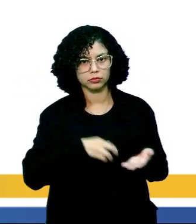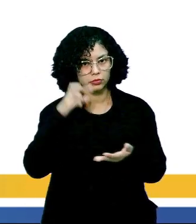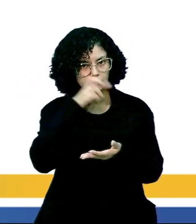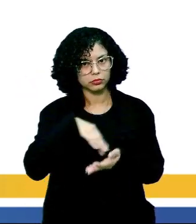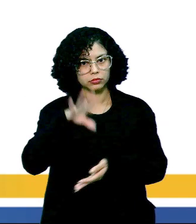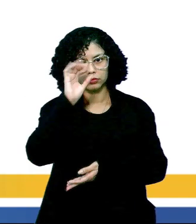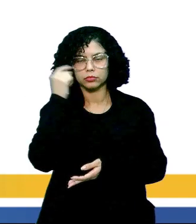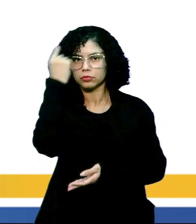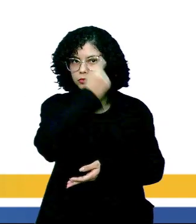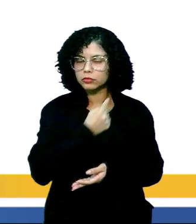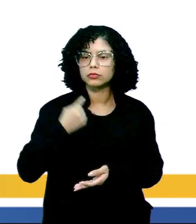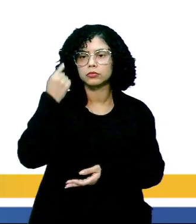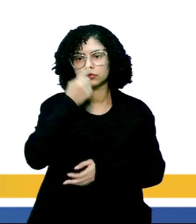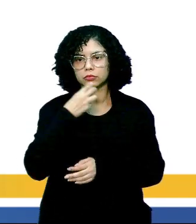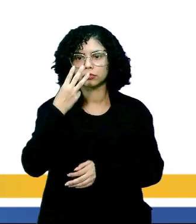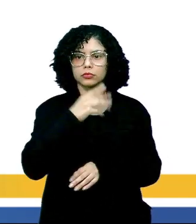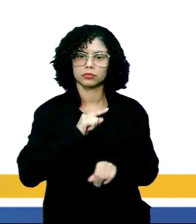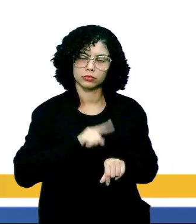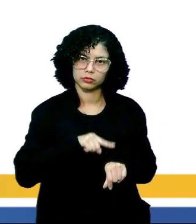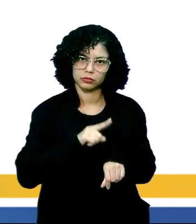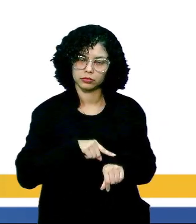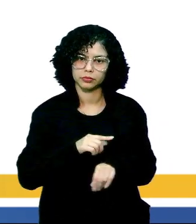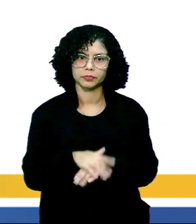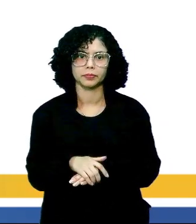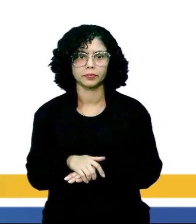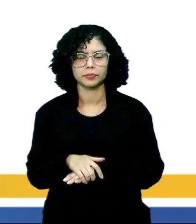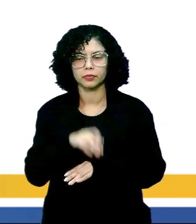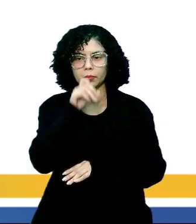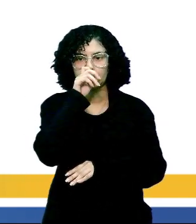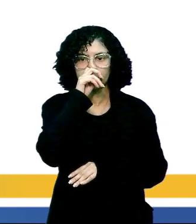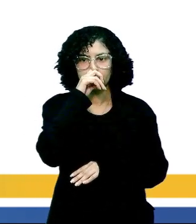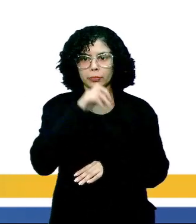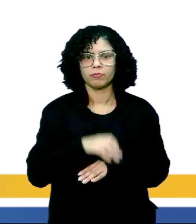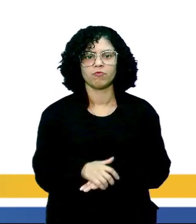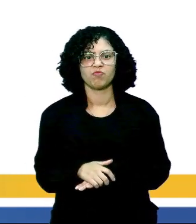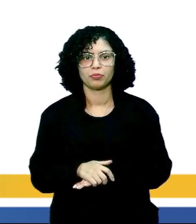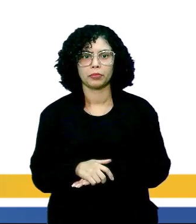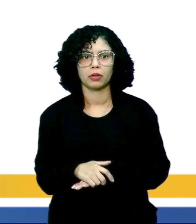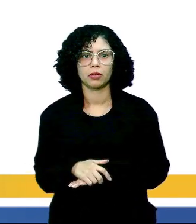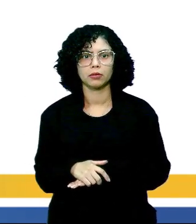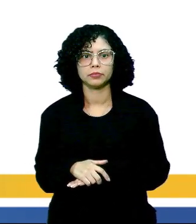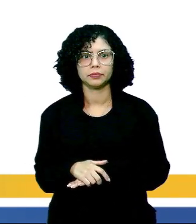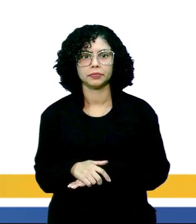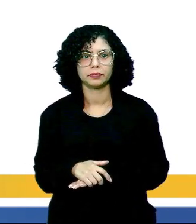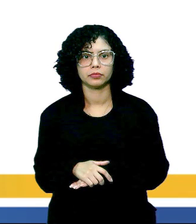seu telefone algumas vezes por hora.